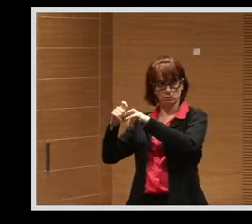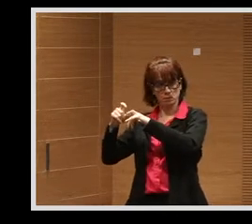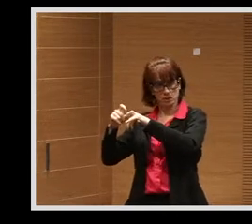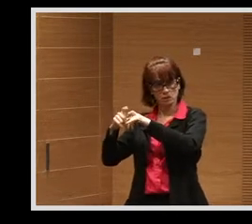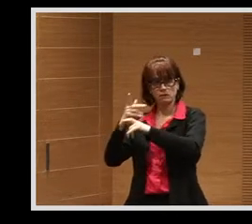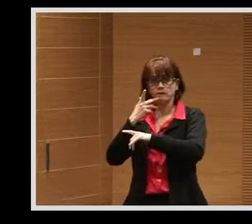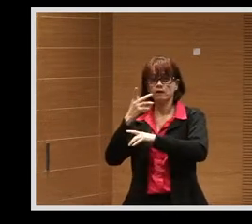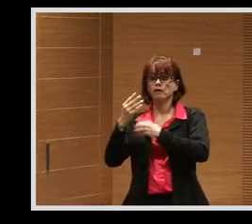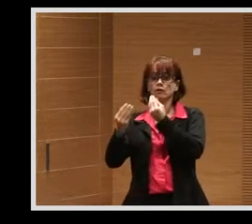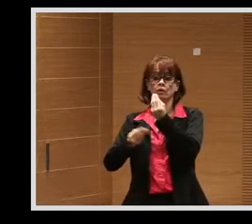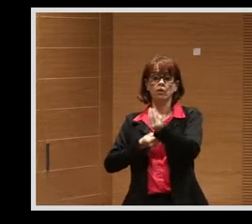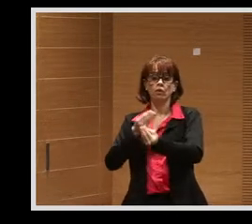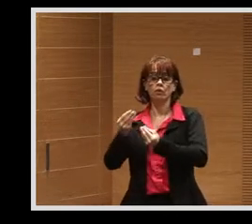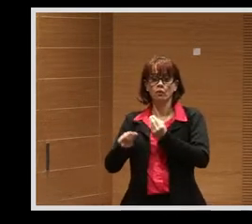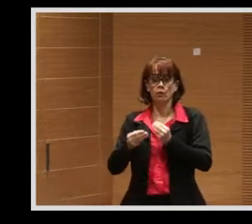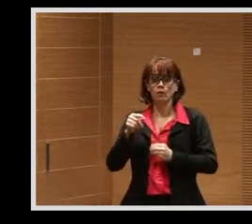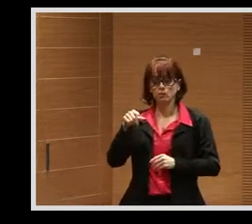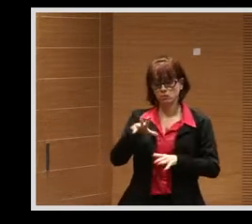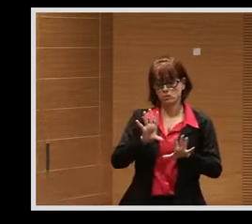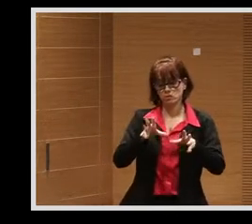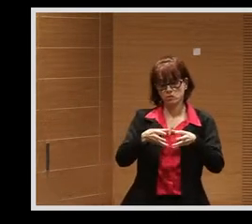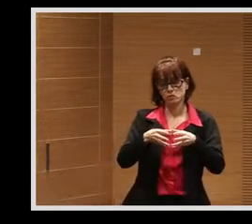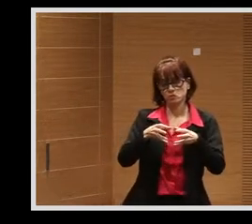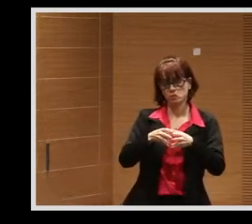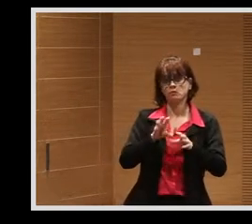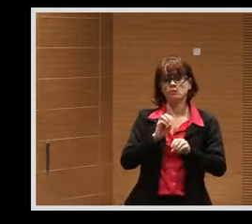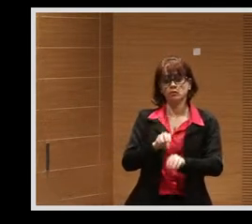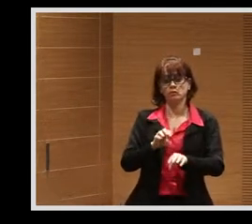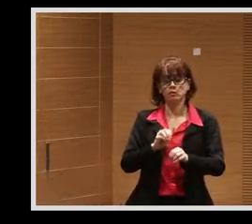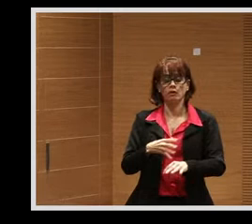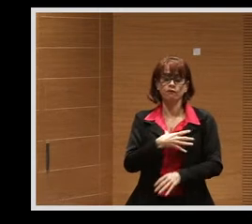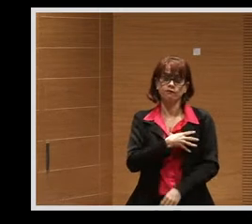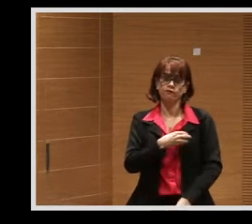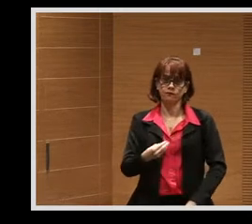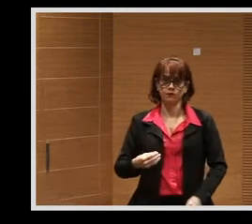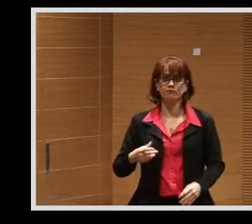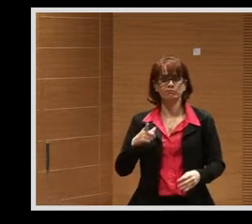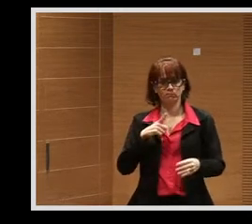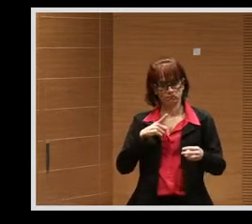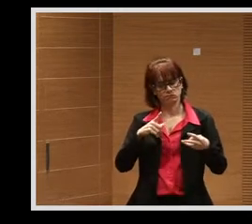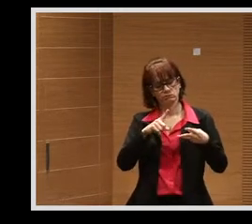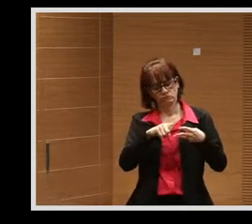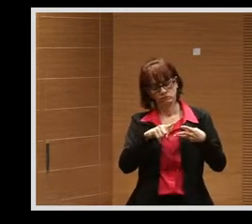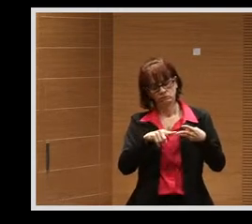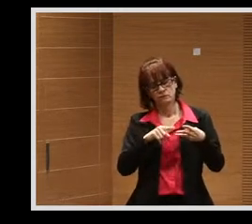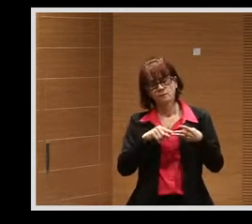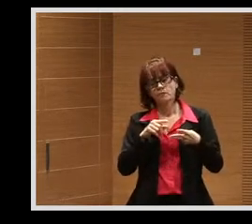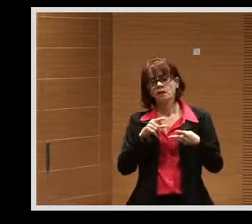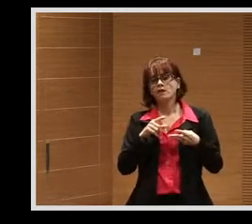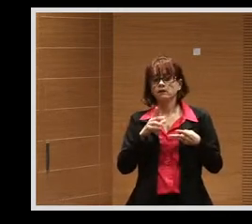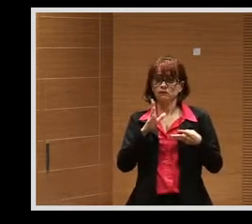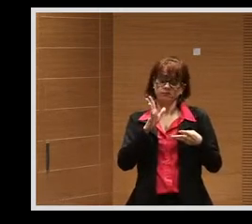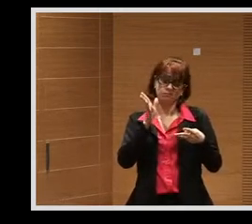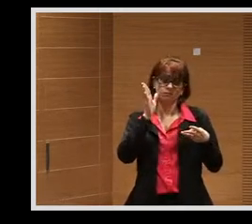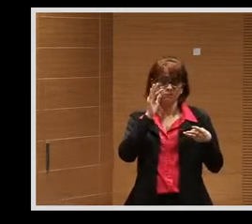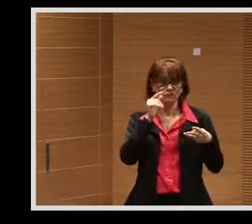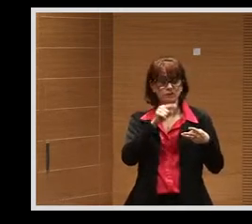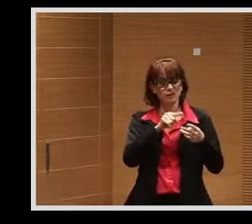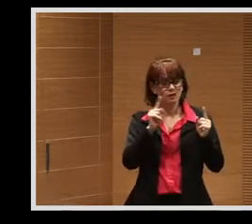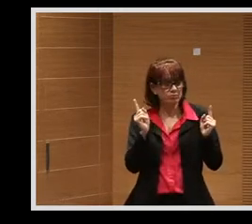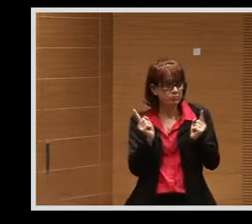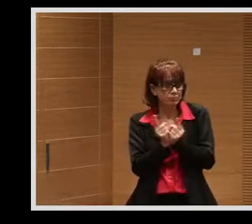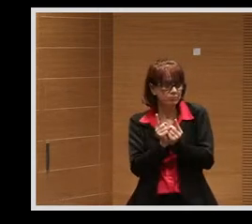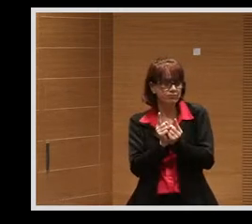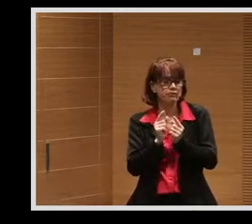família conduzir a sua vida e a maneira de educar seus filhos. Então, tem ainda, é curioso, é uma amostra pequena, um recorte pequeno,